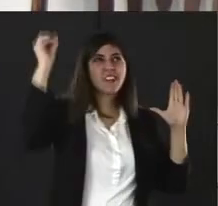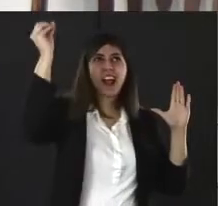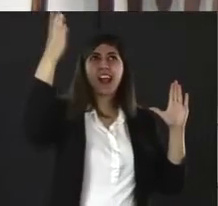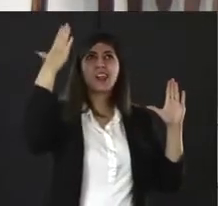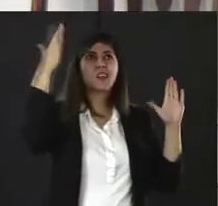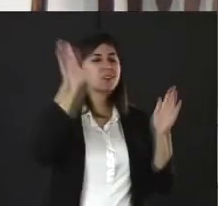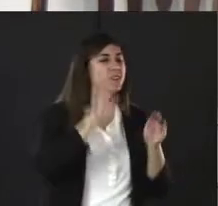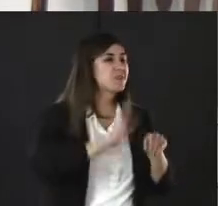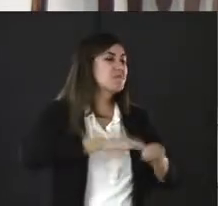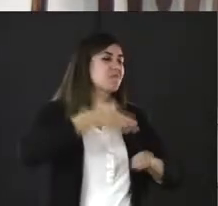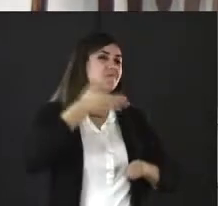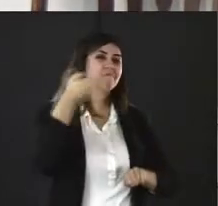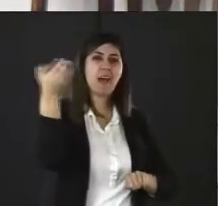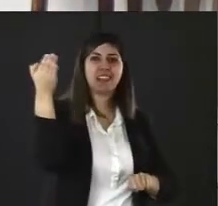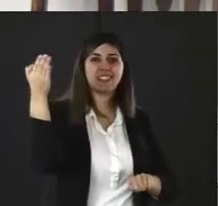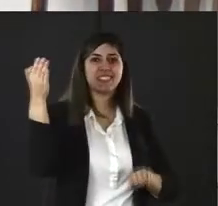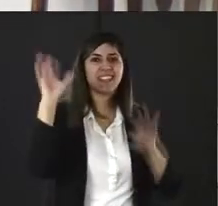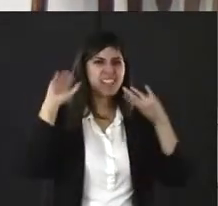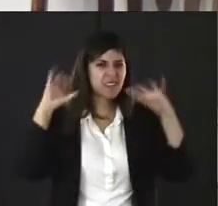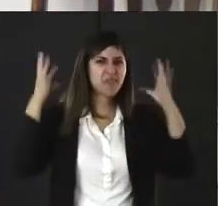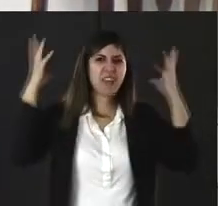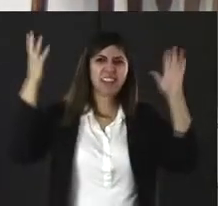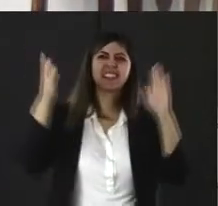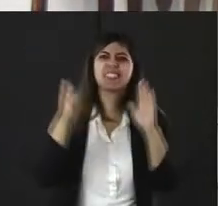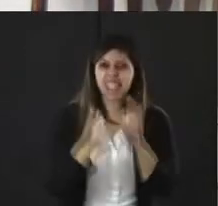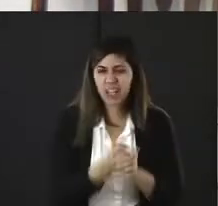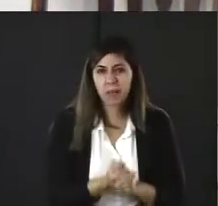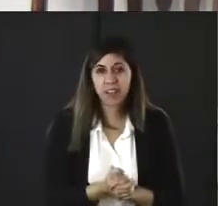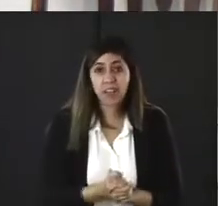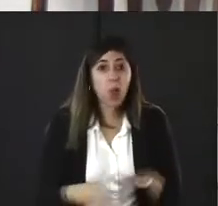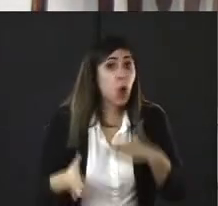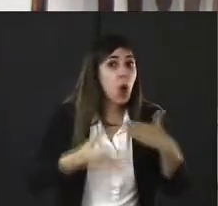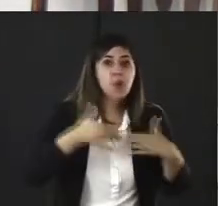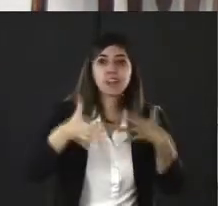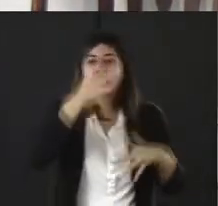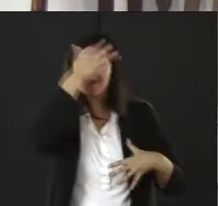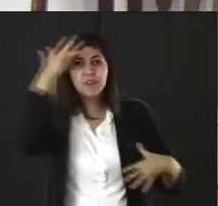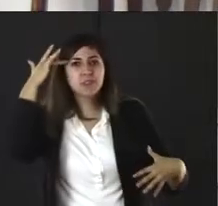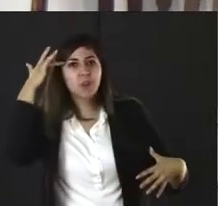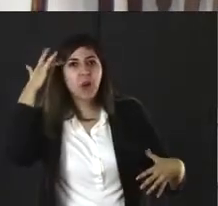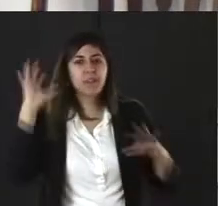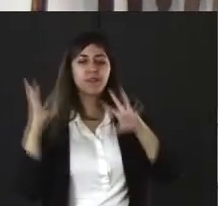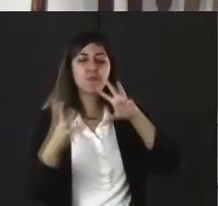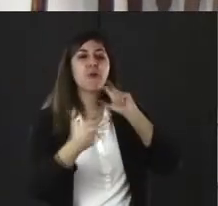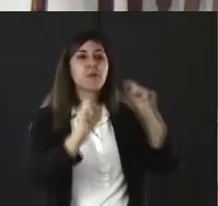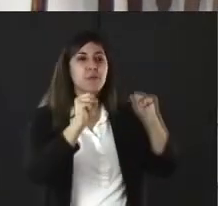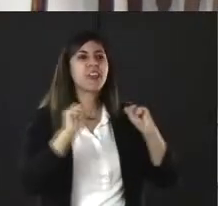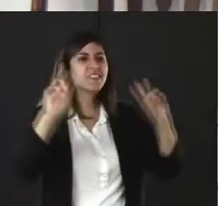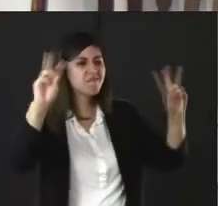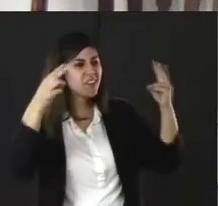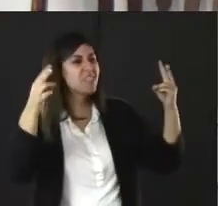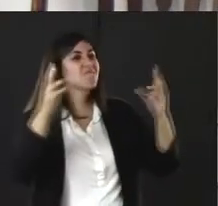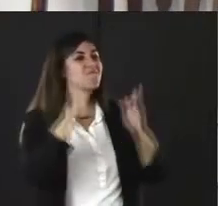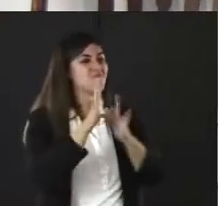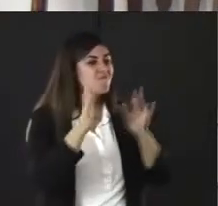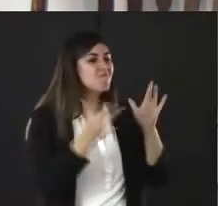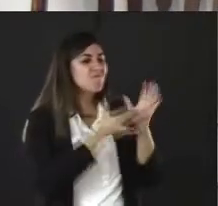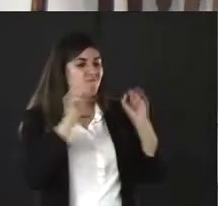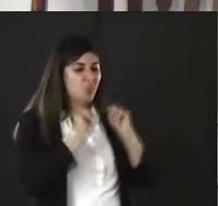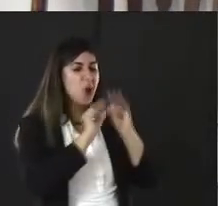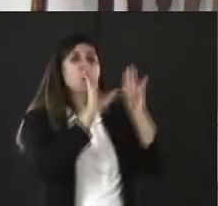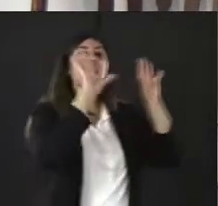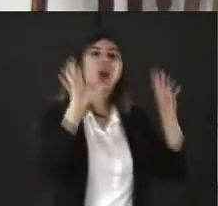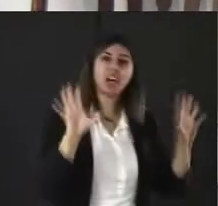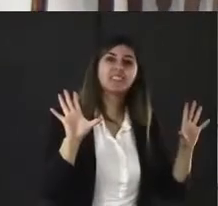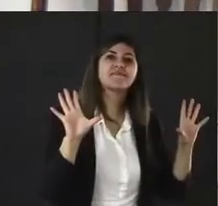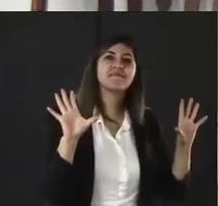esplendor possibilitou o que qualquer pessoa no mundo vice a sua glória a